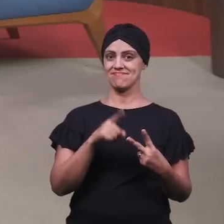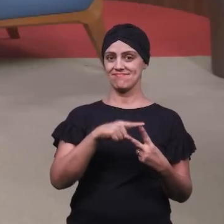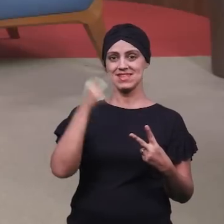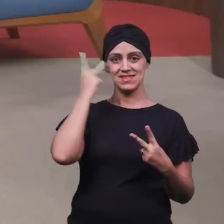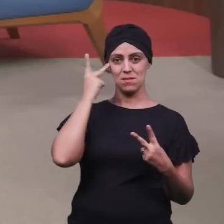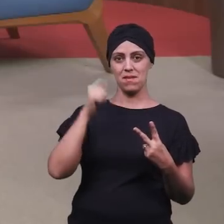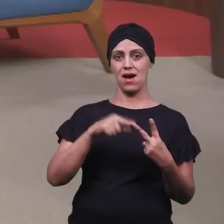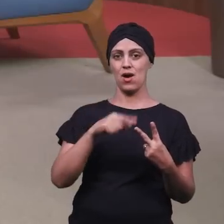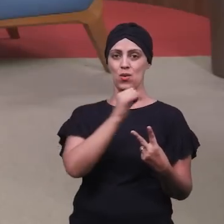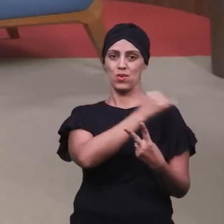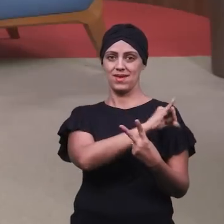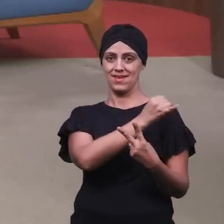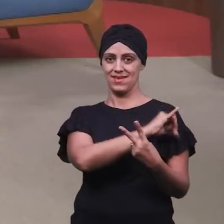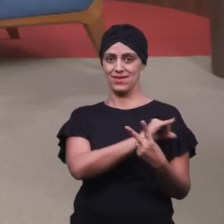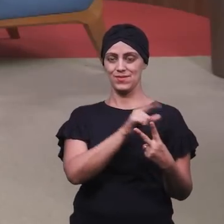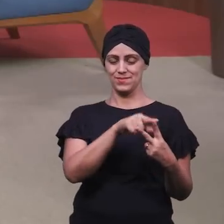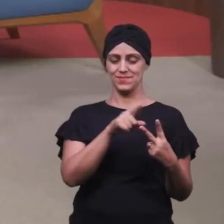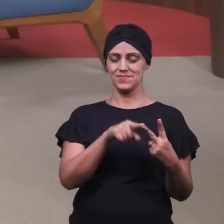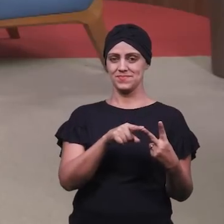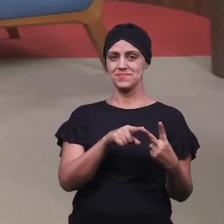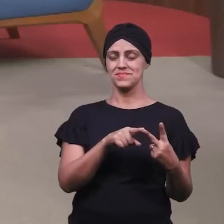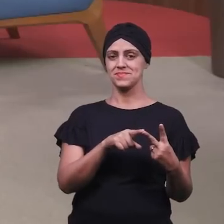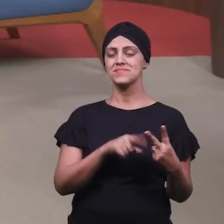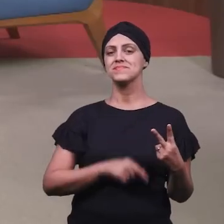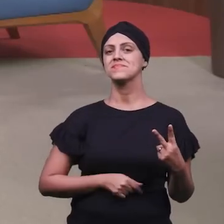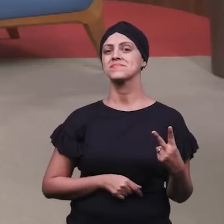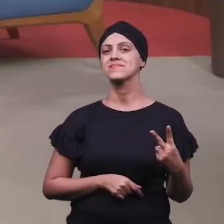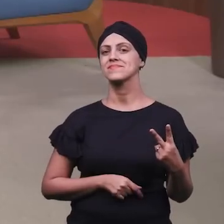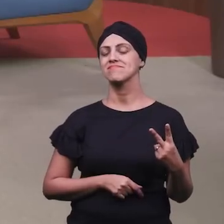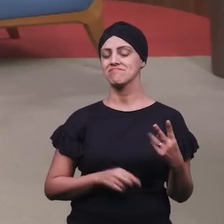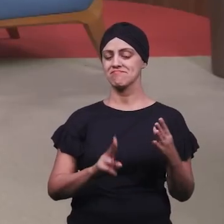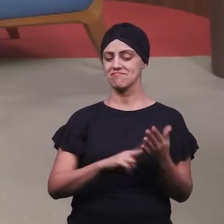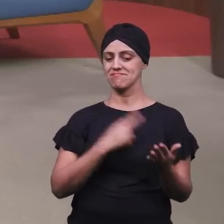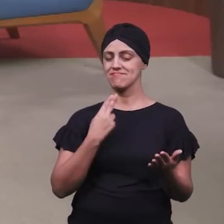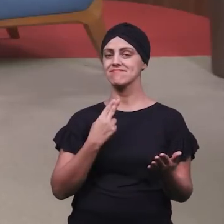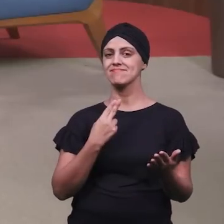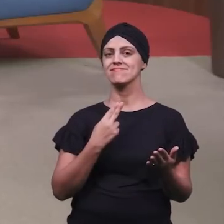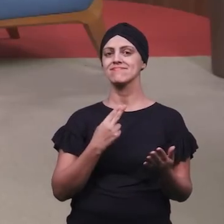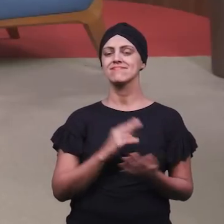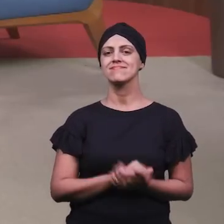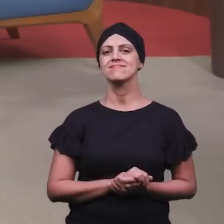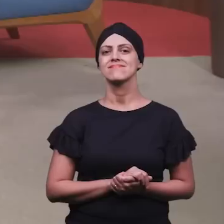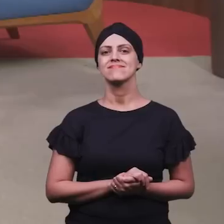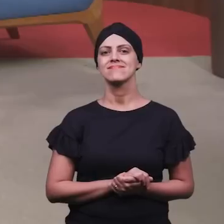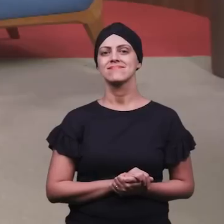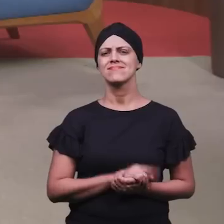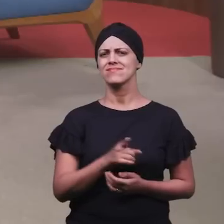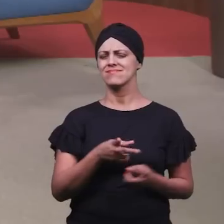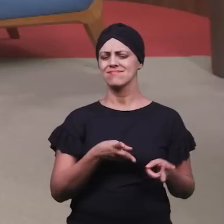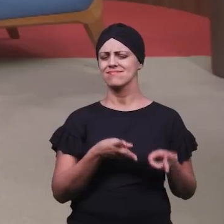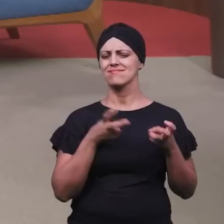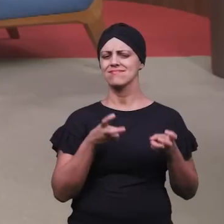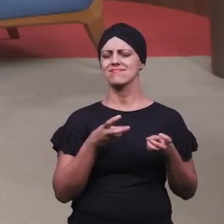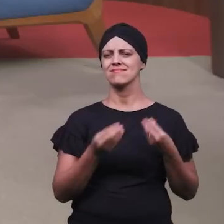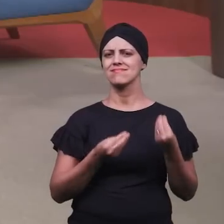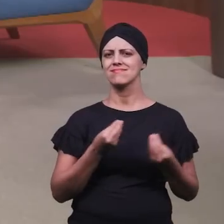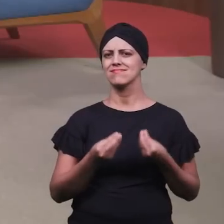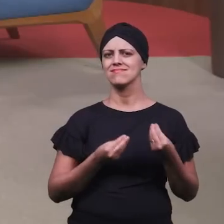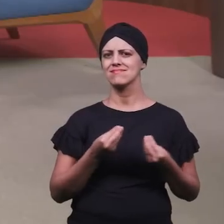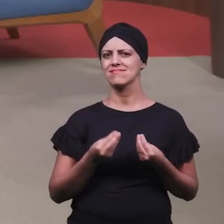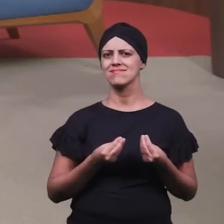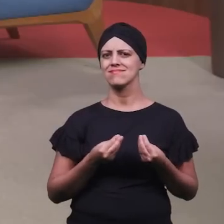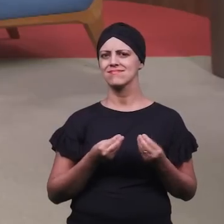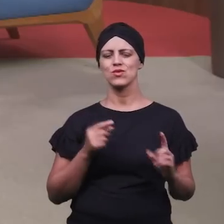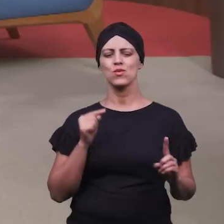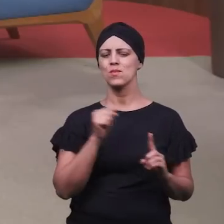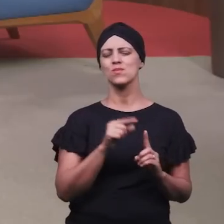de São Paulo e do Rio de Janeiro, pelo Jorge, pela Milena, né, claro, respectivamente. E você percebeu que a